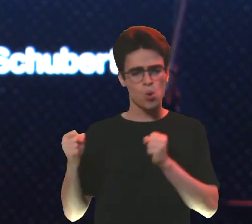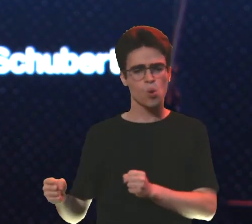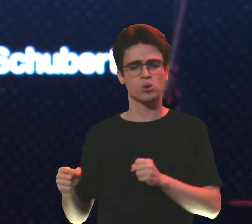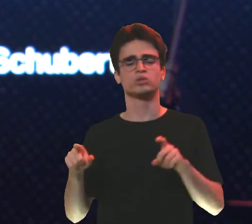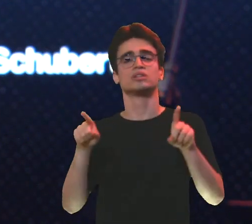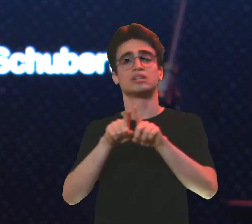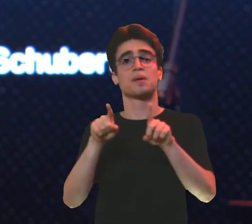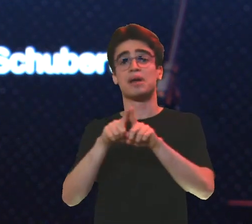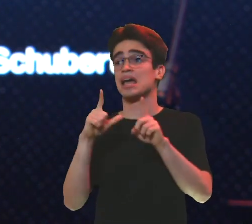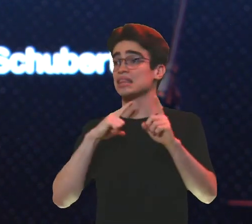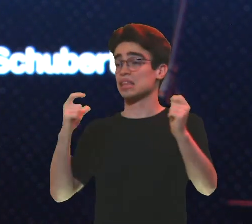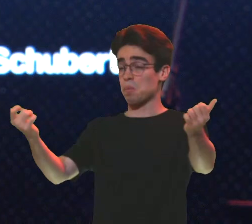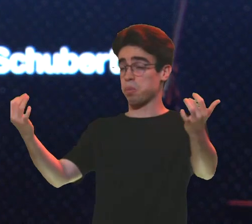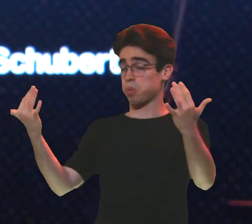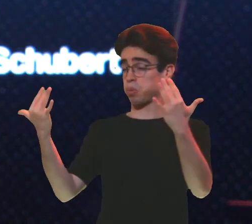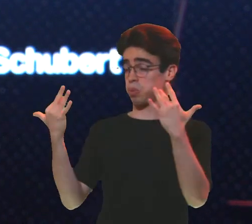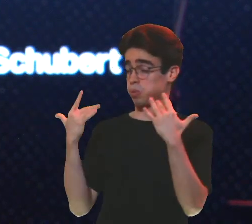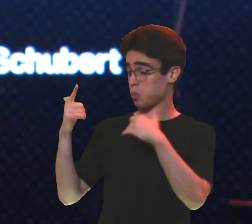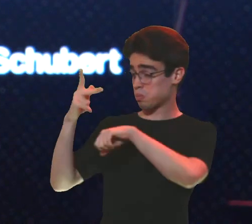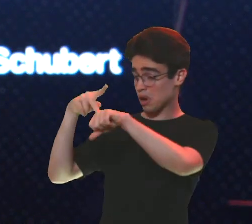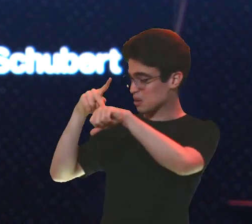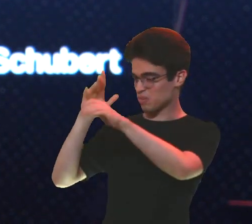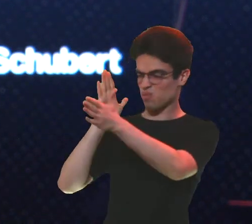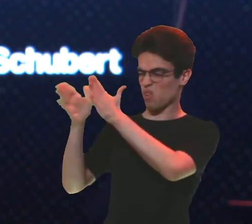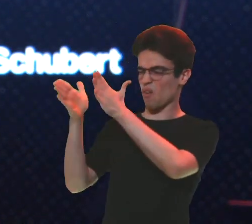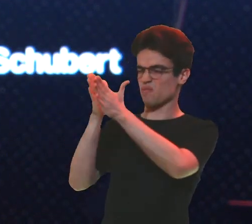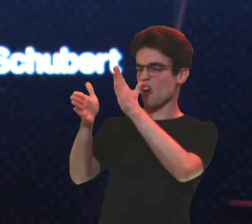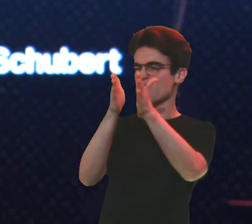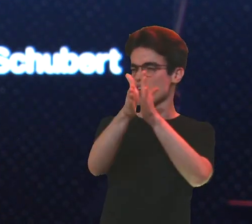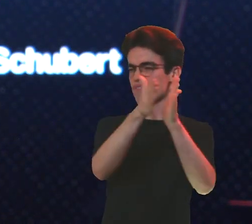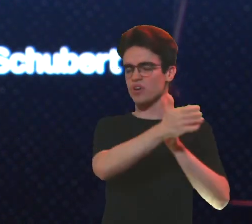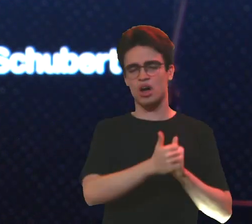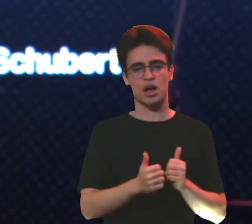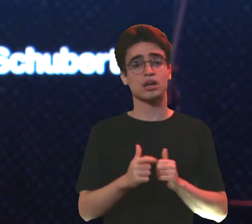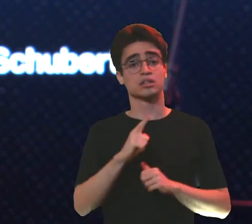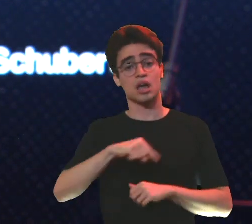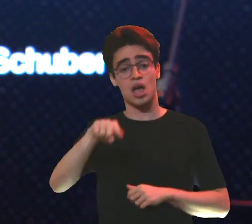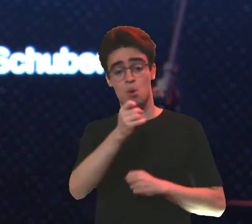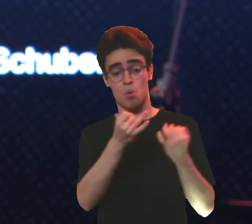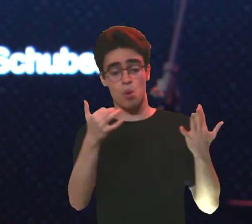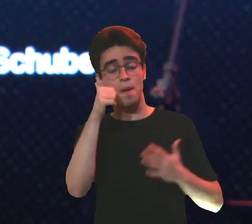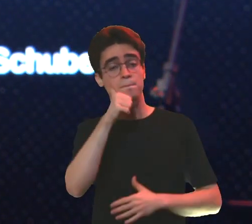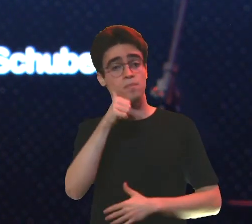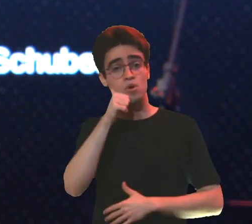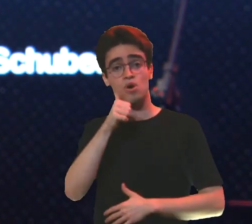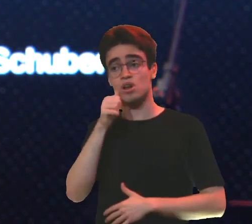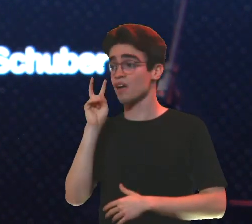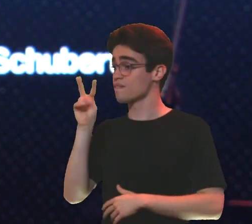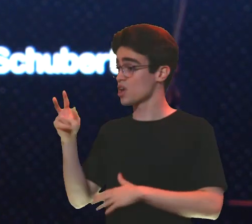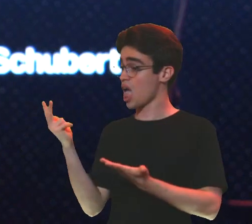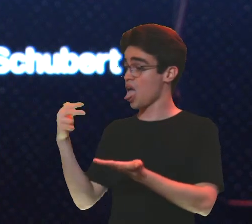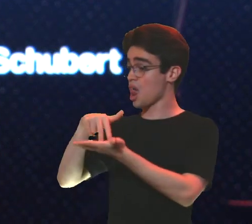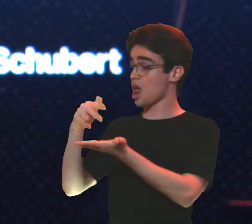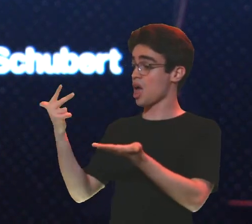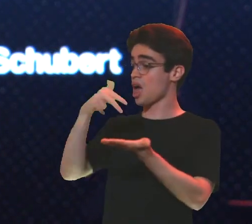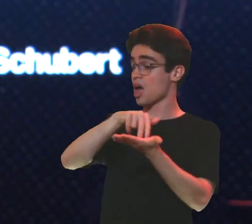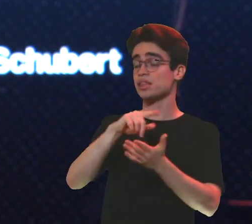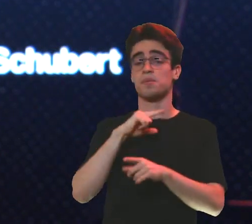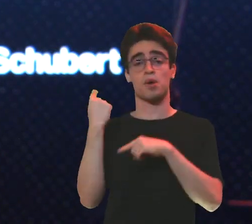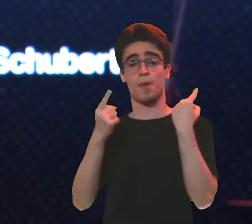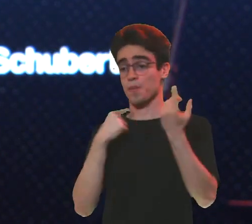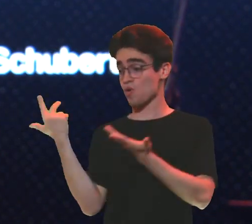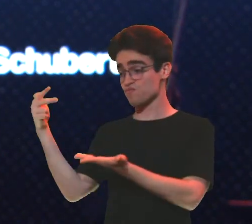em fuga exércitos estrangeiros. Houve mulheres que pela ressurreição tiveram de volta os seus mortos. Uns